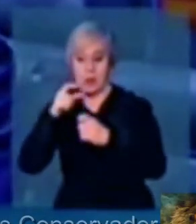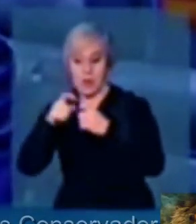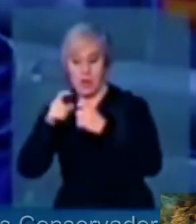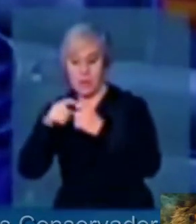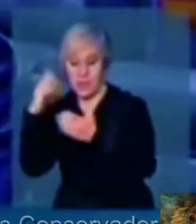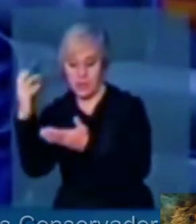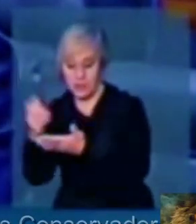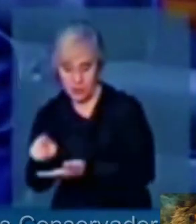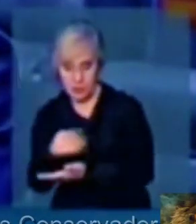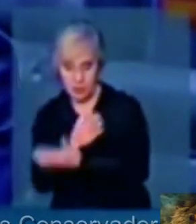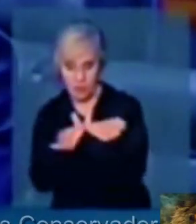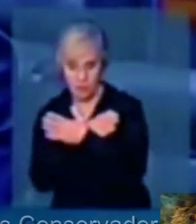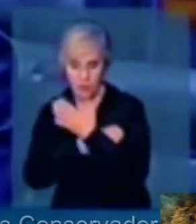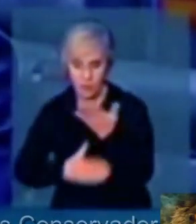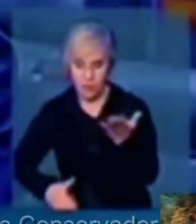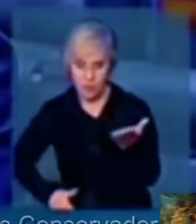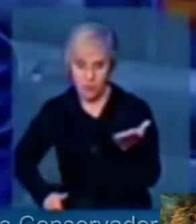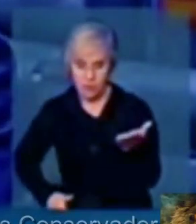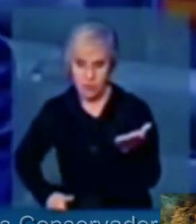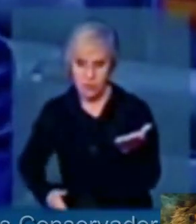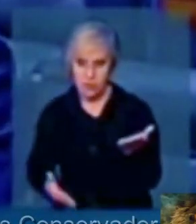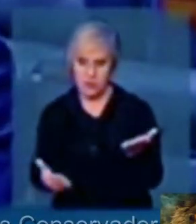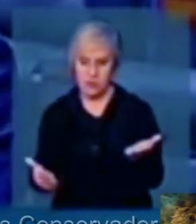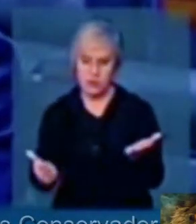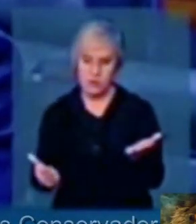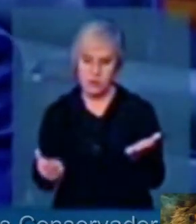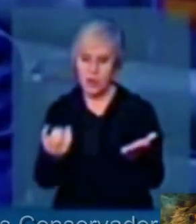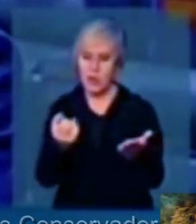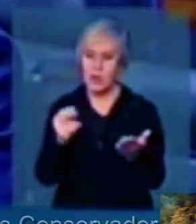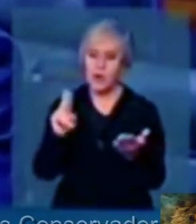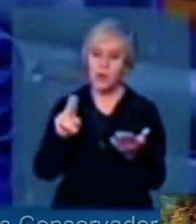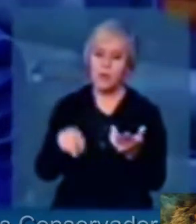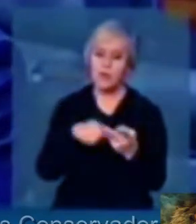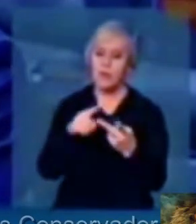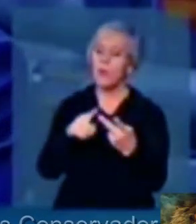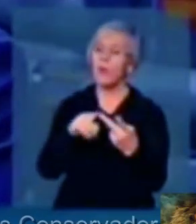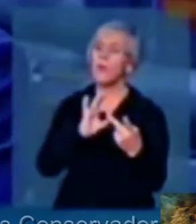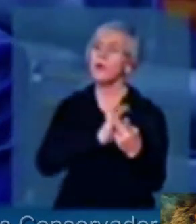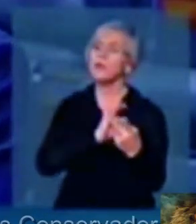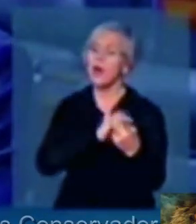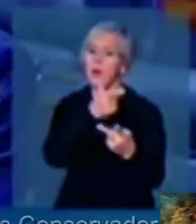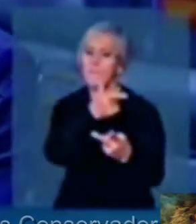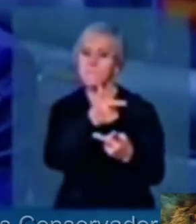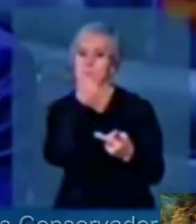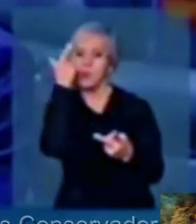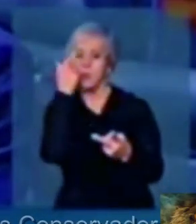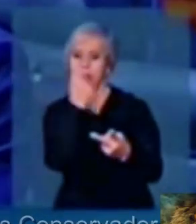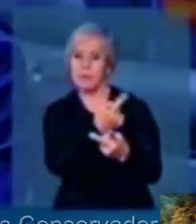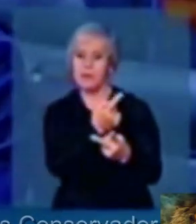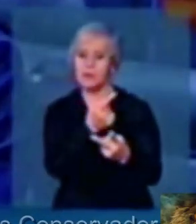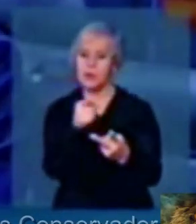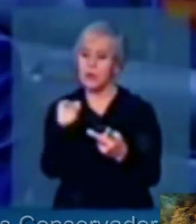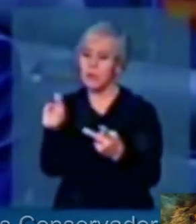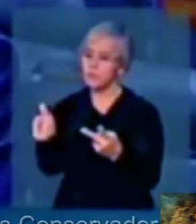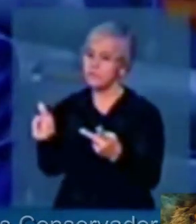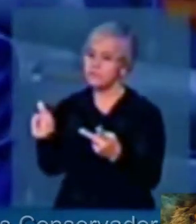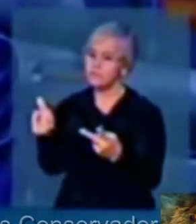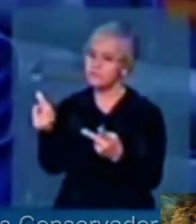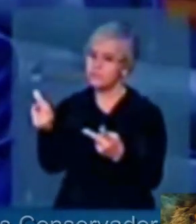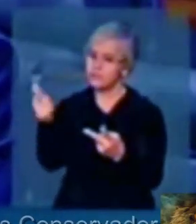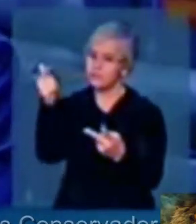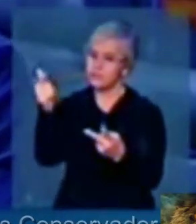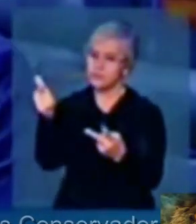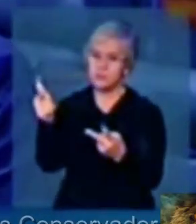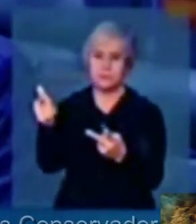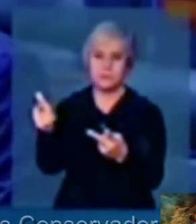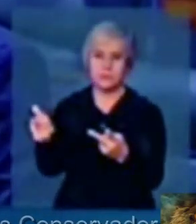canalha, que diz: onde tem vida, a medicina tem que atuar? Ou o policial, que diz: o vagabundo que morreu tiro na cabeça, esse aí